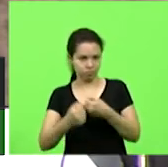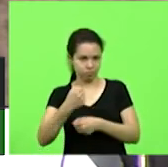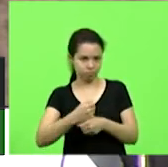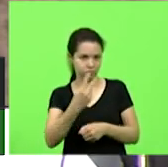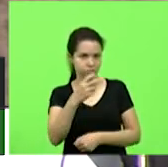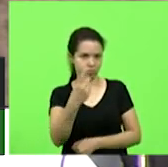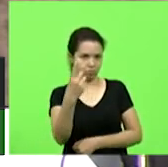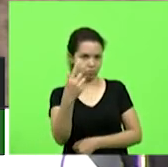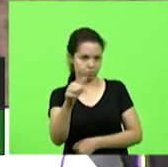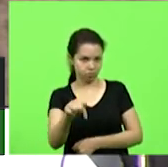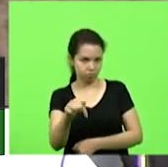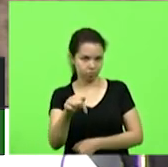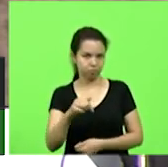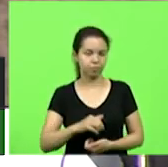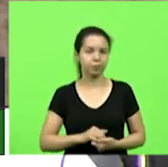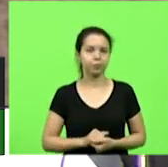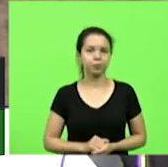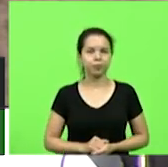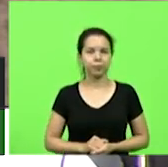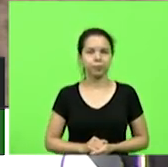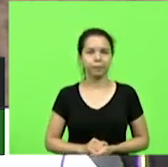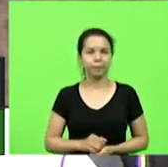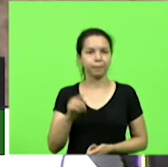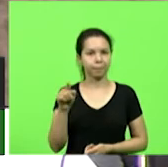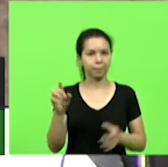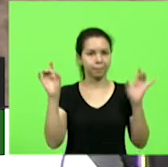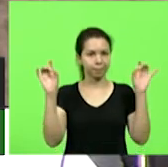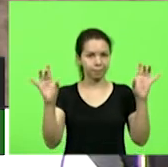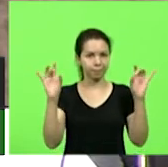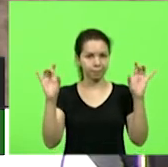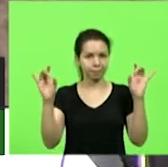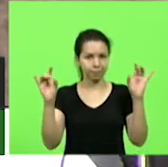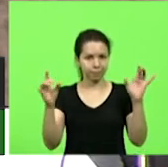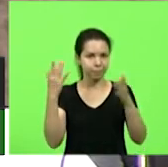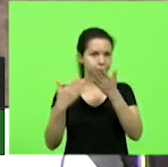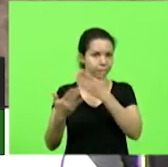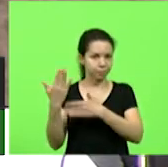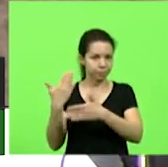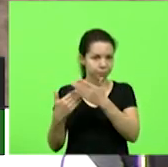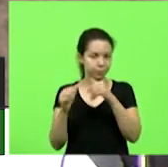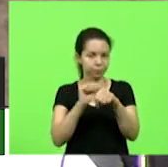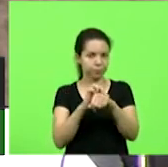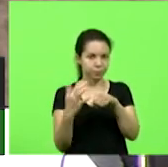2017, presidente. E naquela oportunidade, que não tinha pandemia,